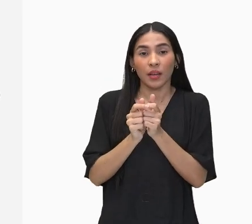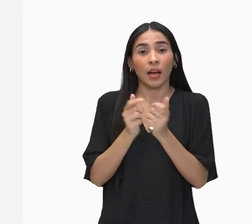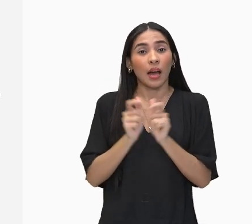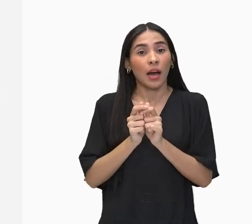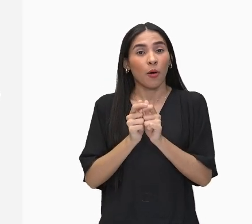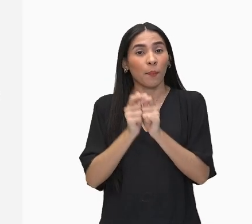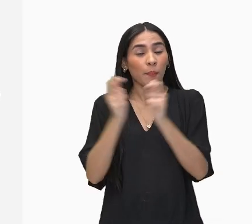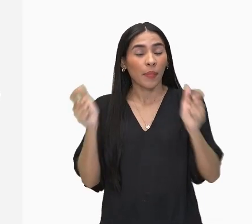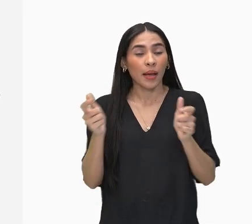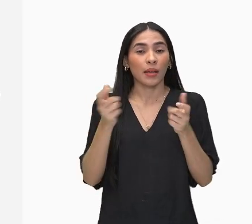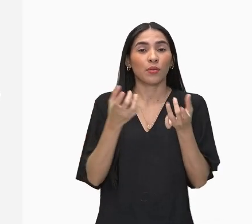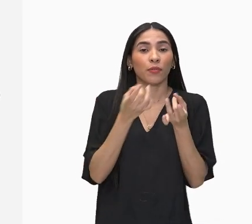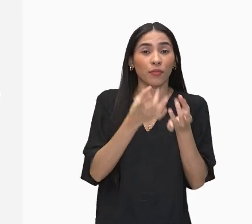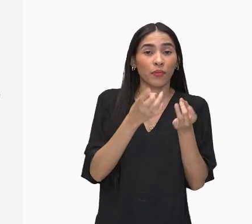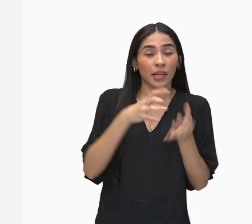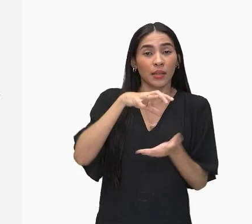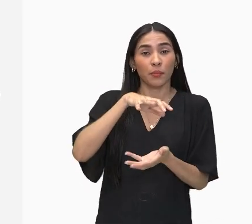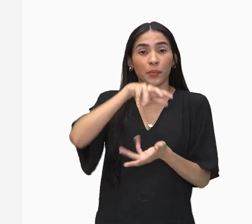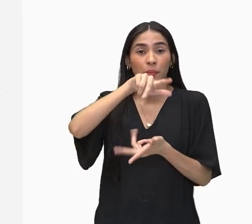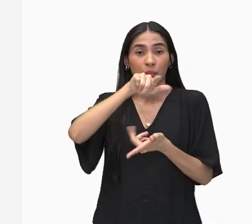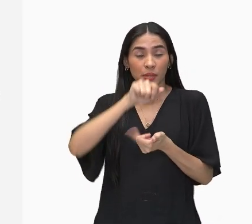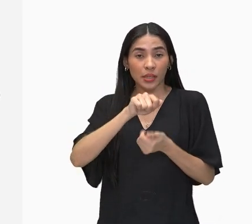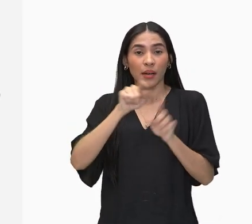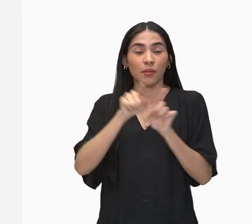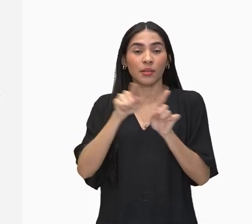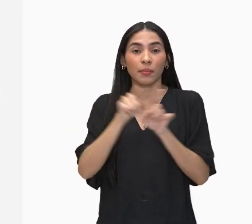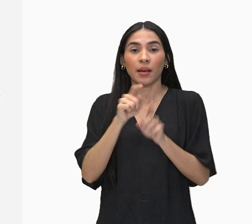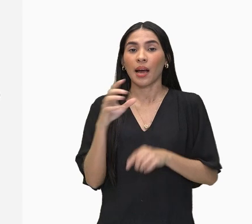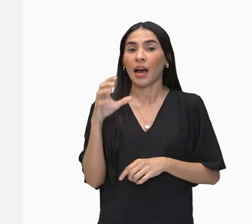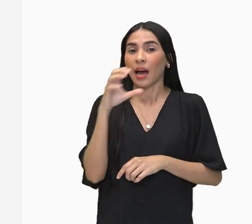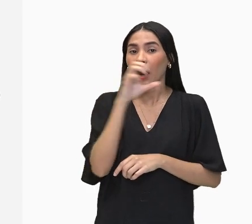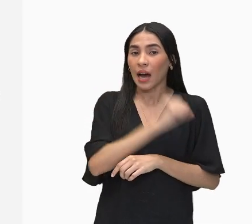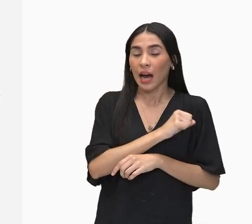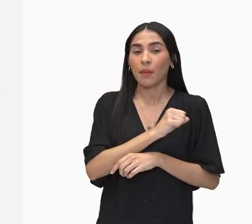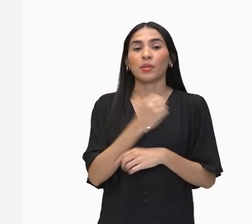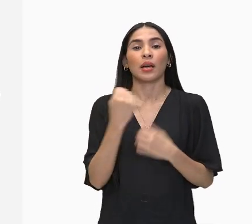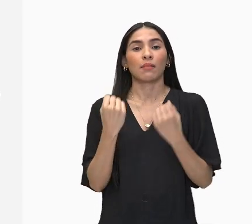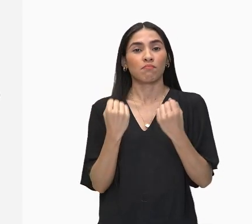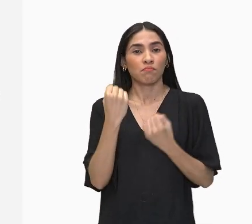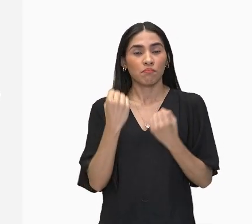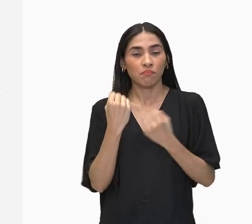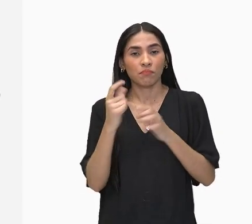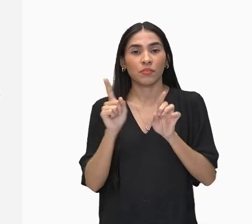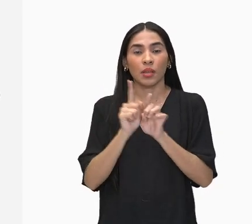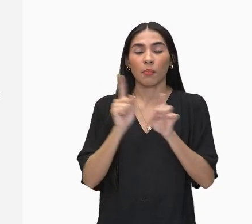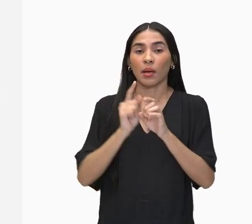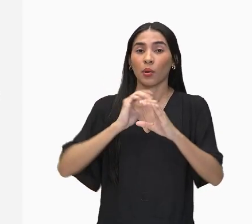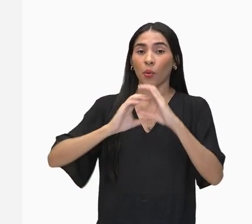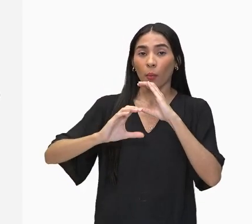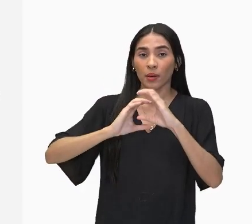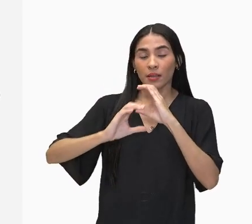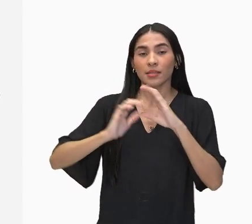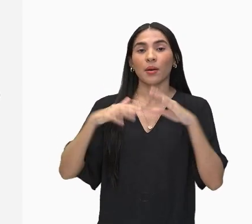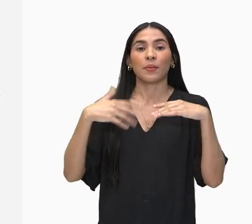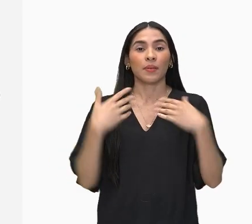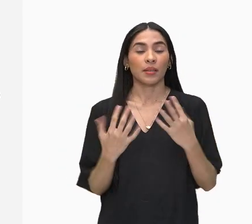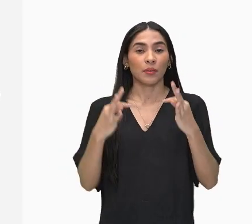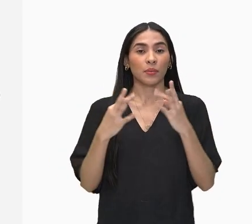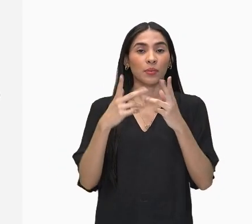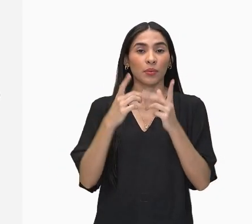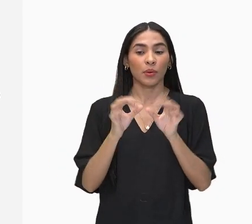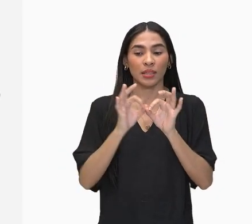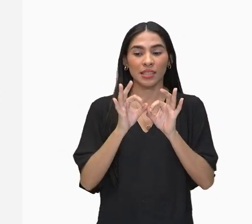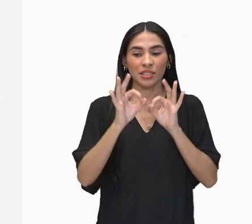do comércio mundial, a velocidade dos transportes, a comunicação, Então, as